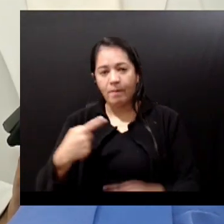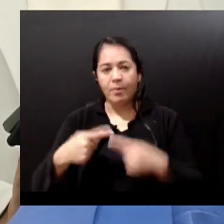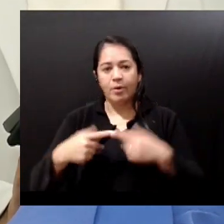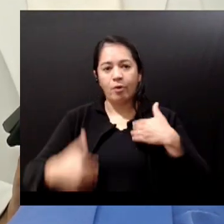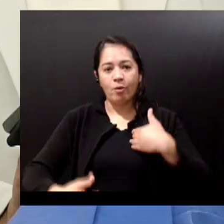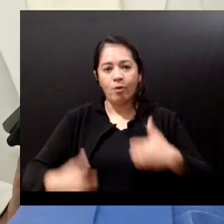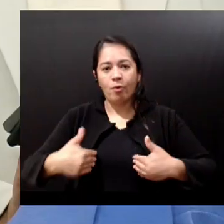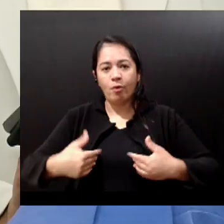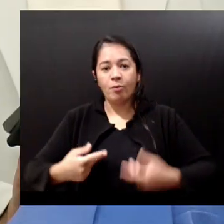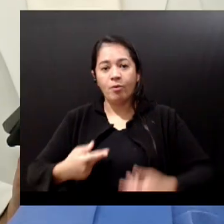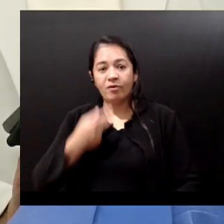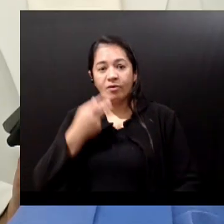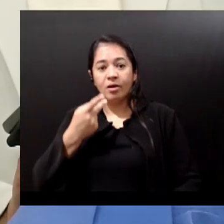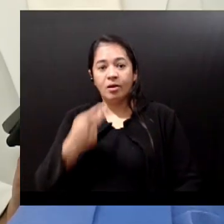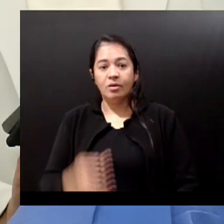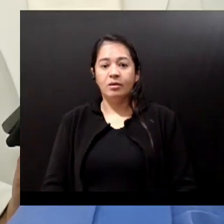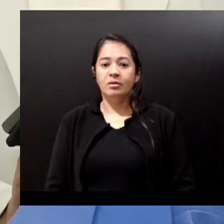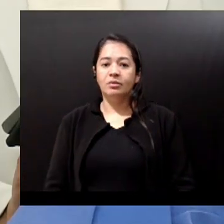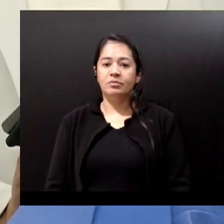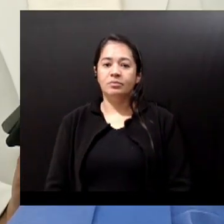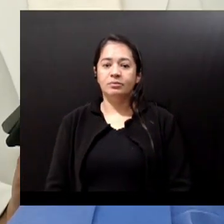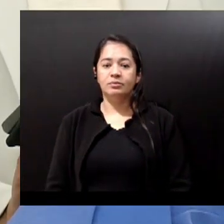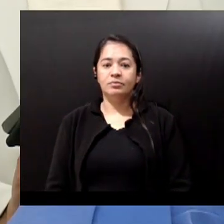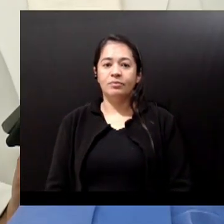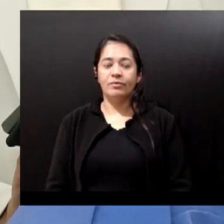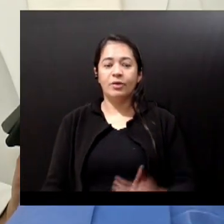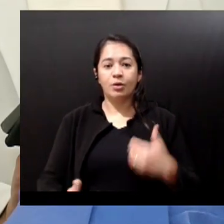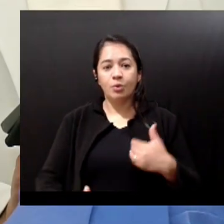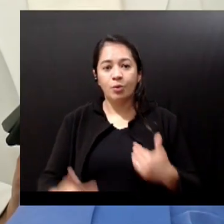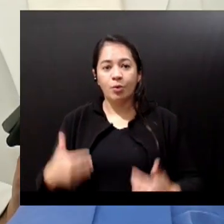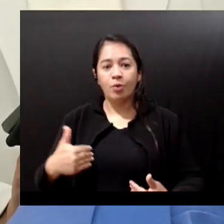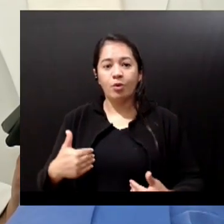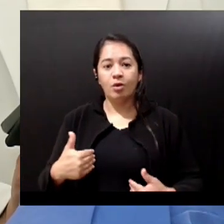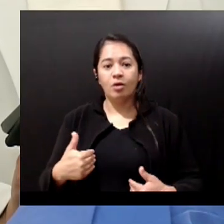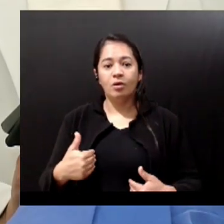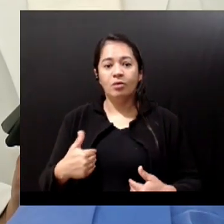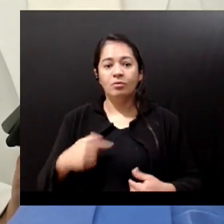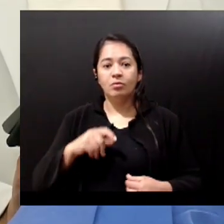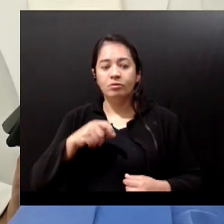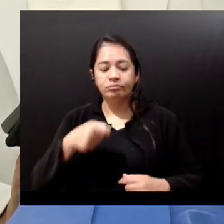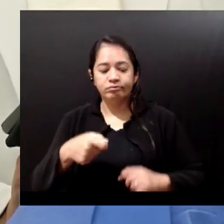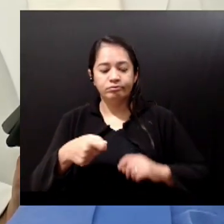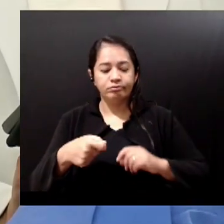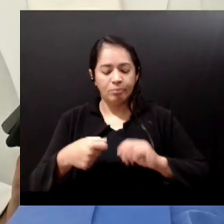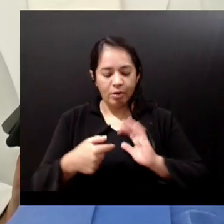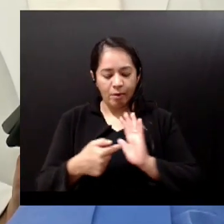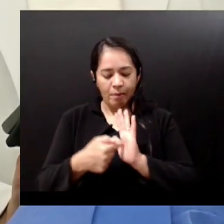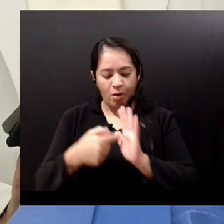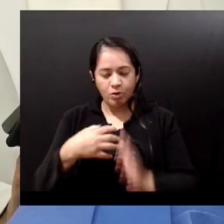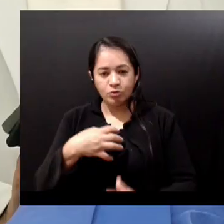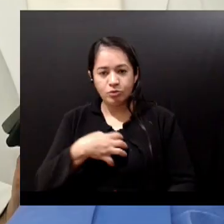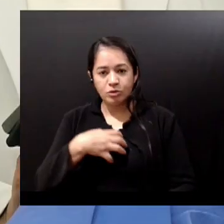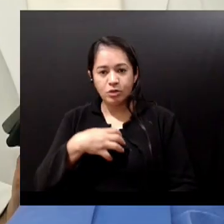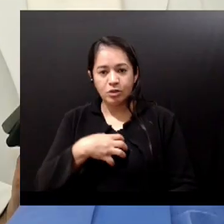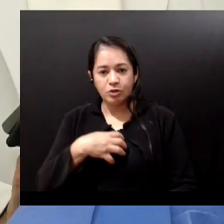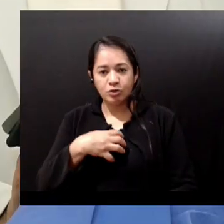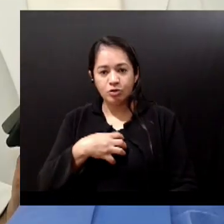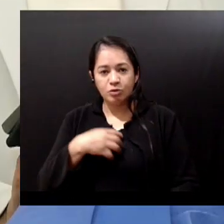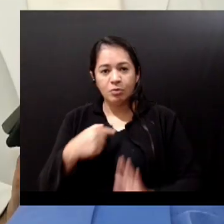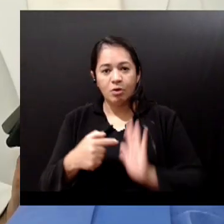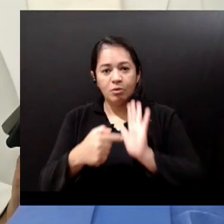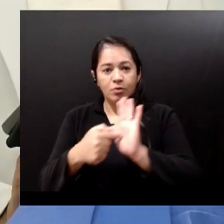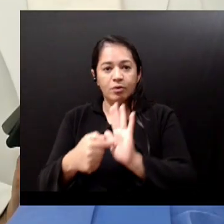sem dúvida. O corpo ele vai trazendo sinais, né, apontando ali, trazendo mensagens que são subliminares, como eu